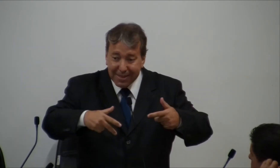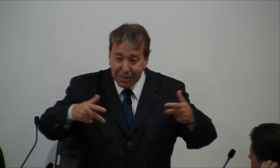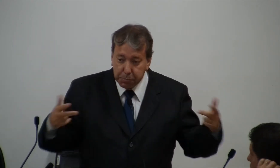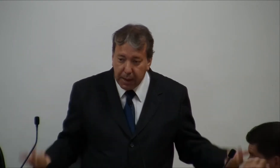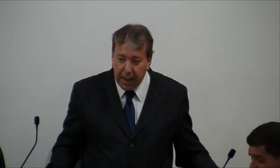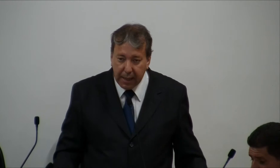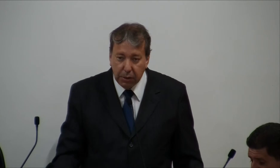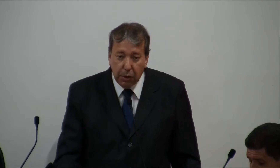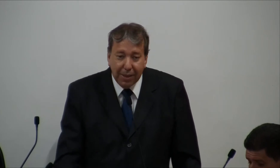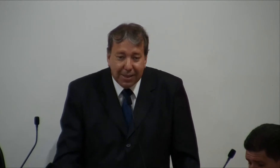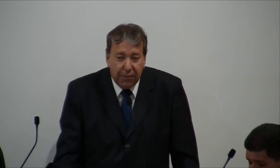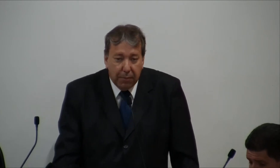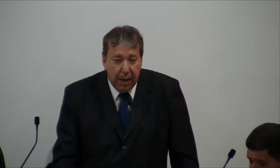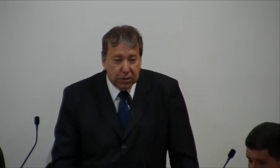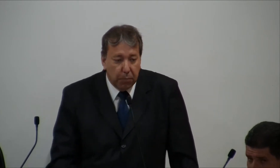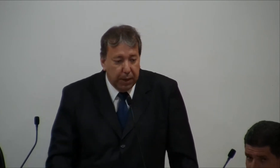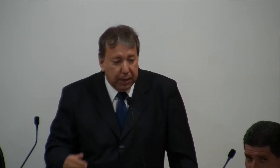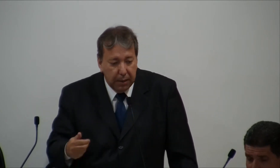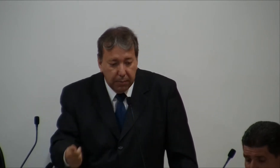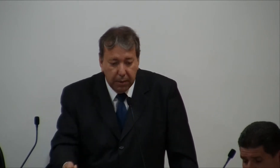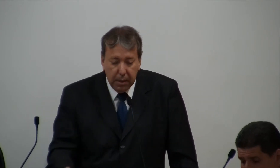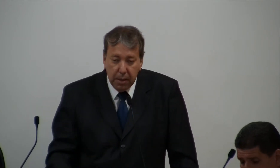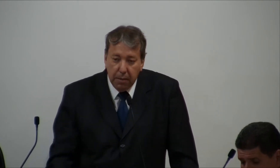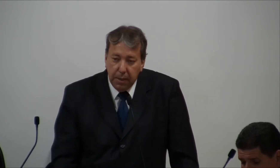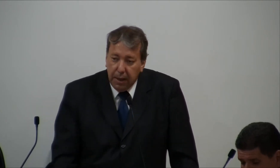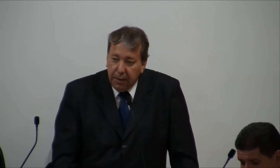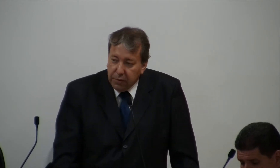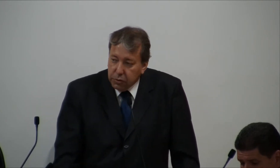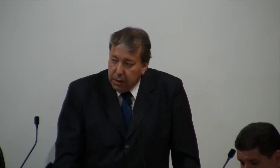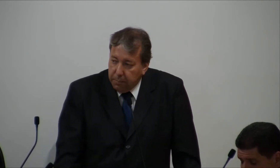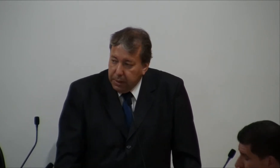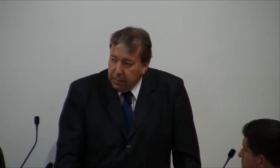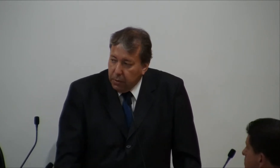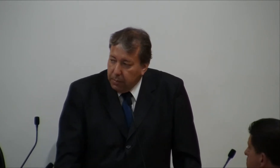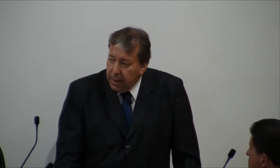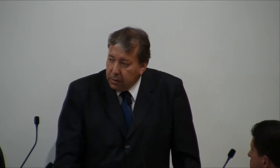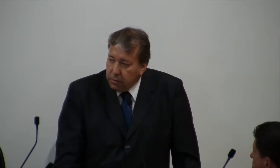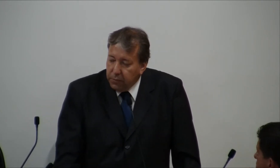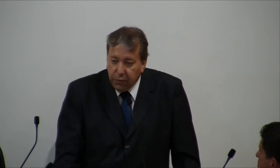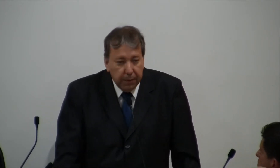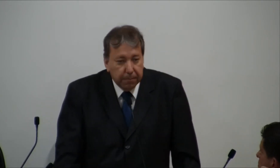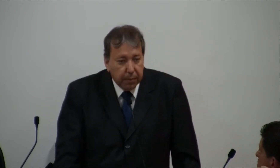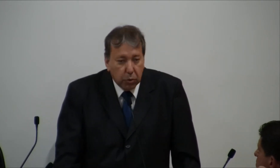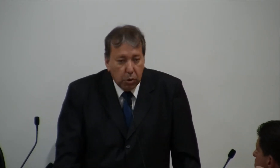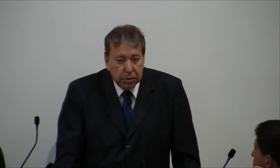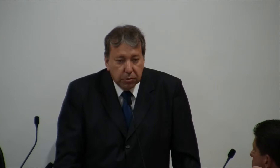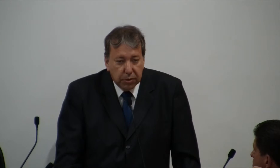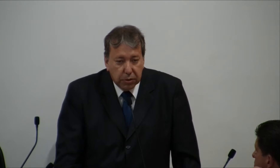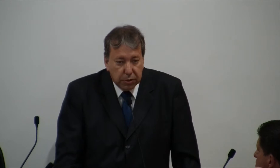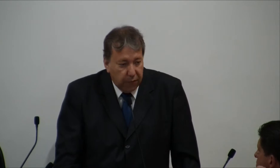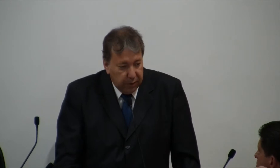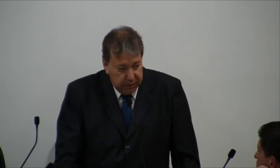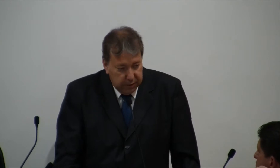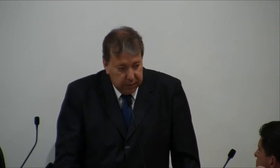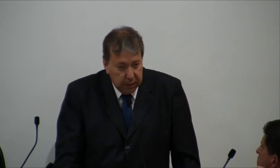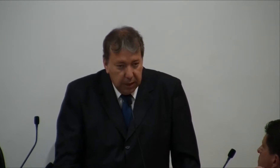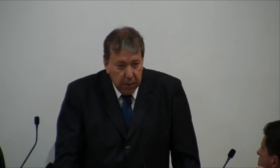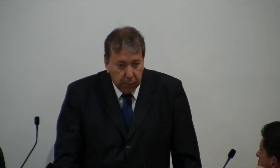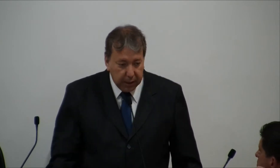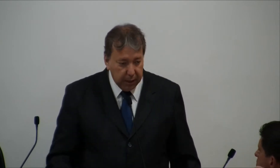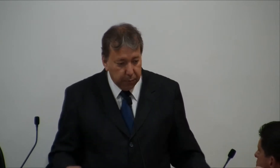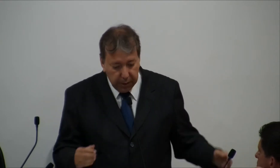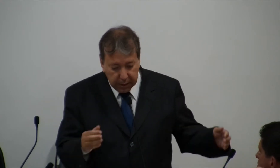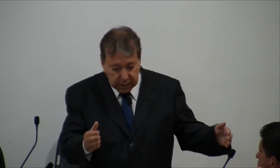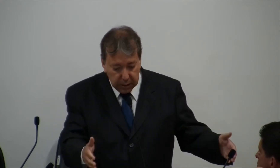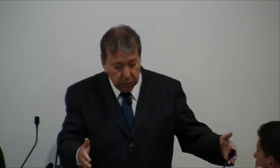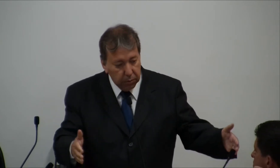estava desesperada, não aguentava mais, eu perdi minha fisioterapia, meu médico, enfim, todos os seus afazeres. Por